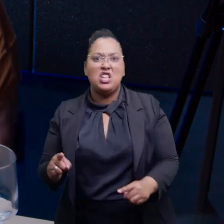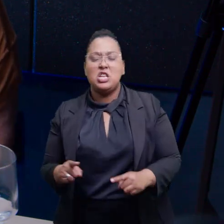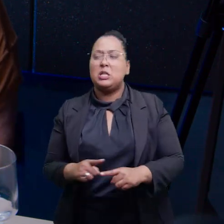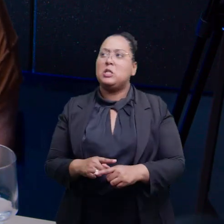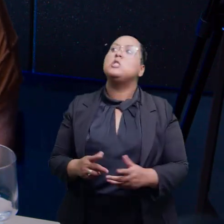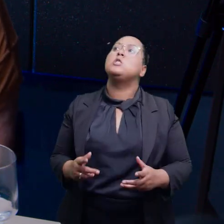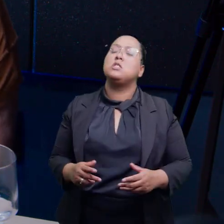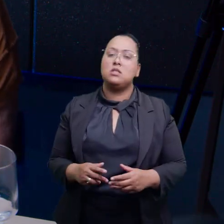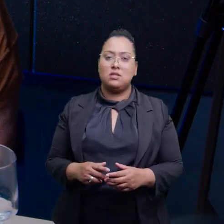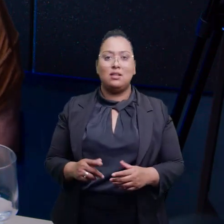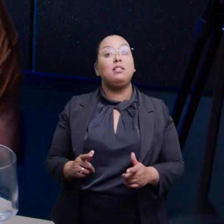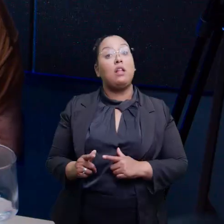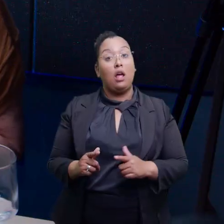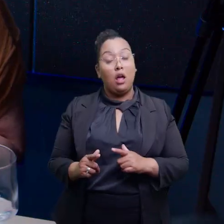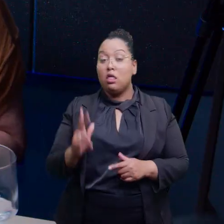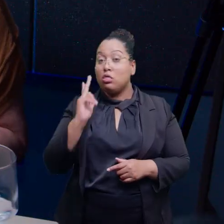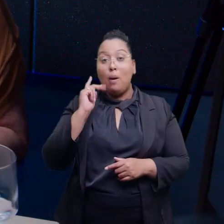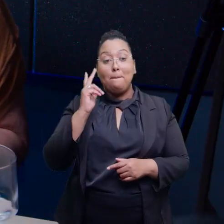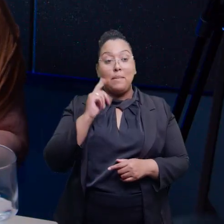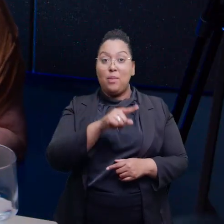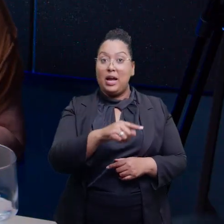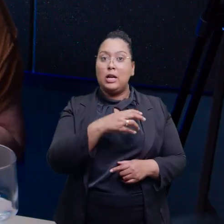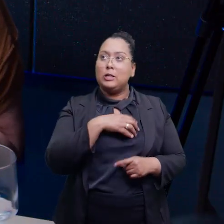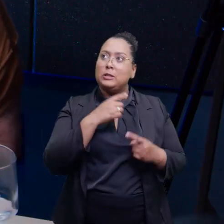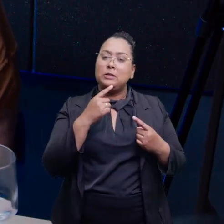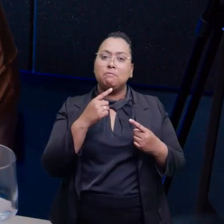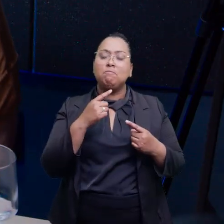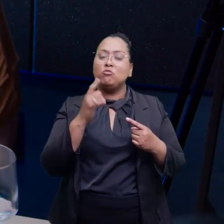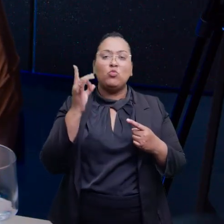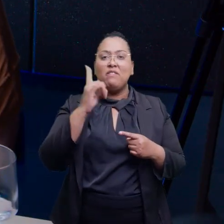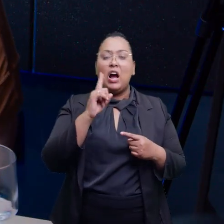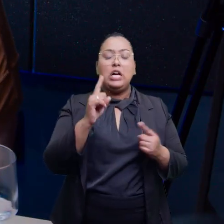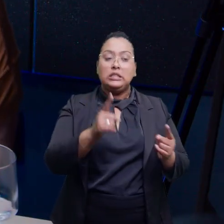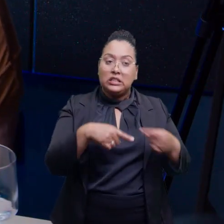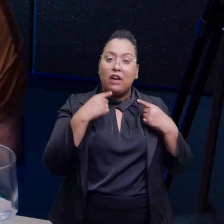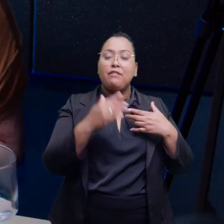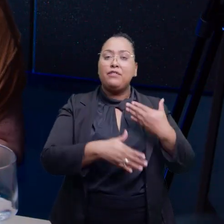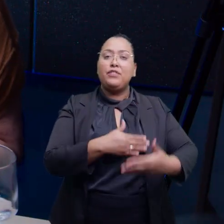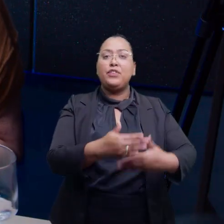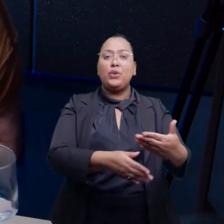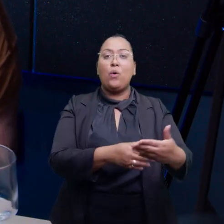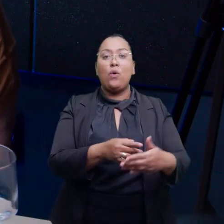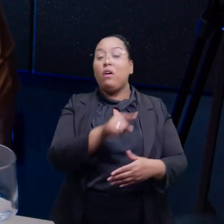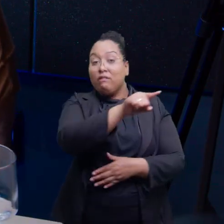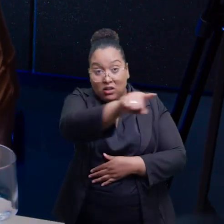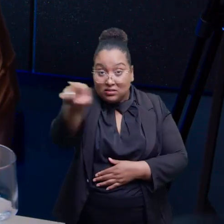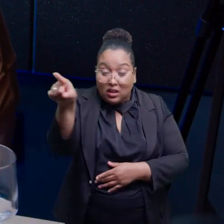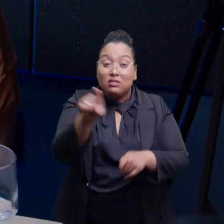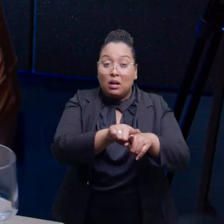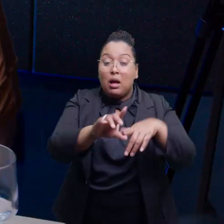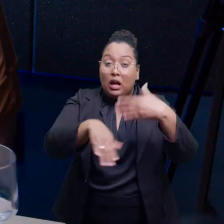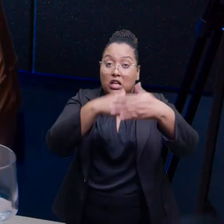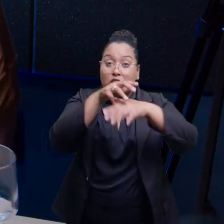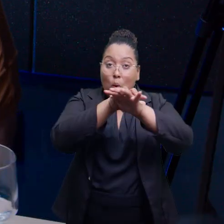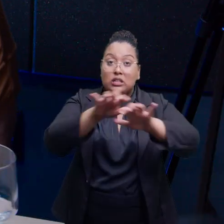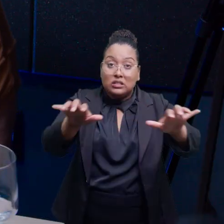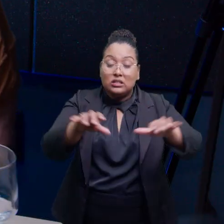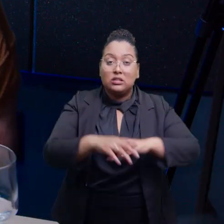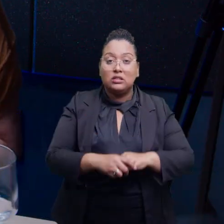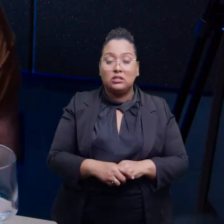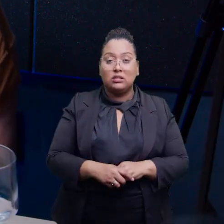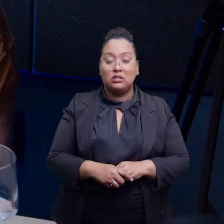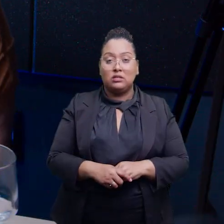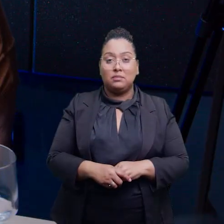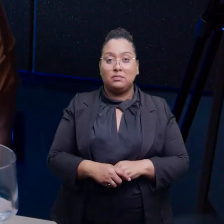Desafia. O processo de aprendizagem dela é desafiante. Foi assim que vocês cresceram, né? Foi assim que